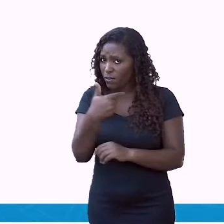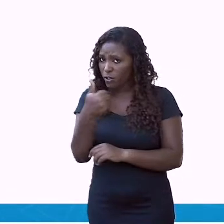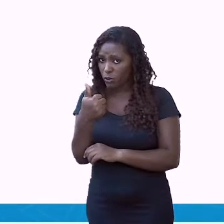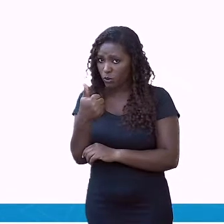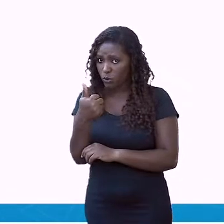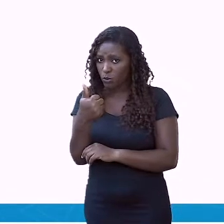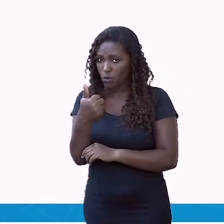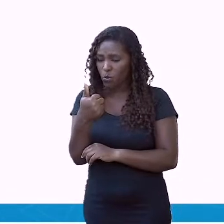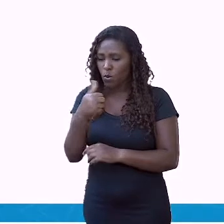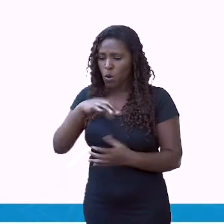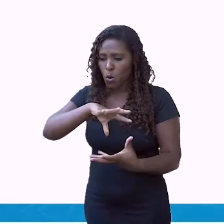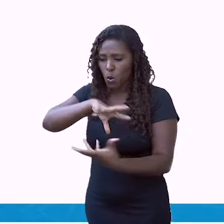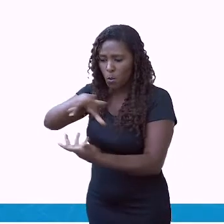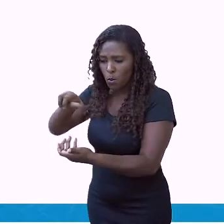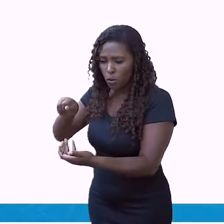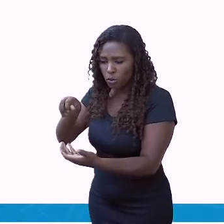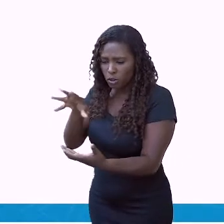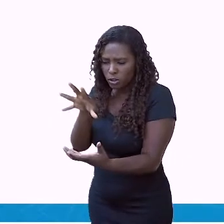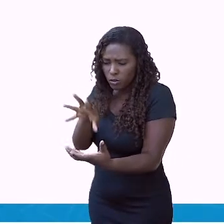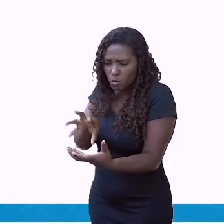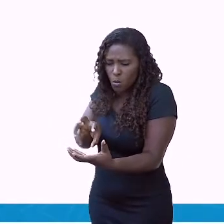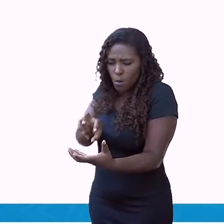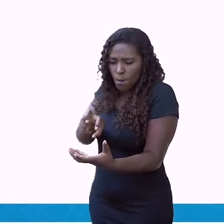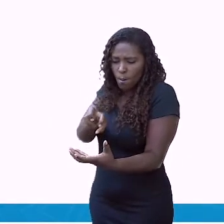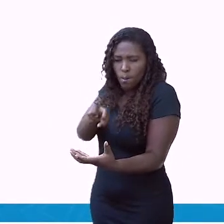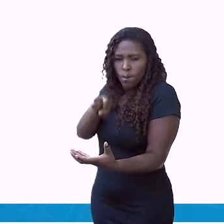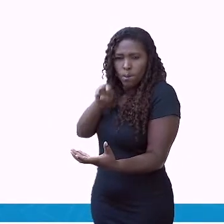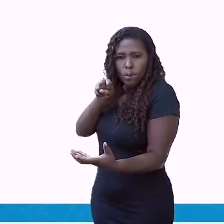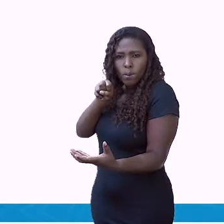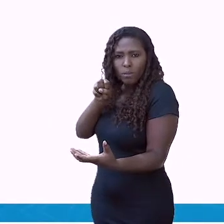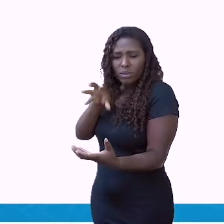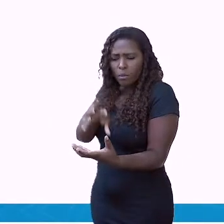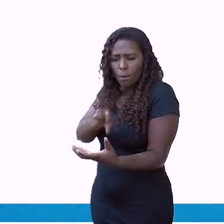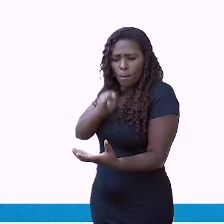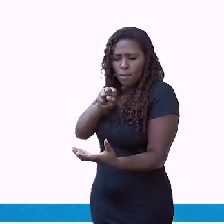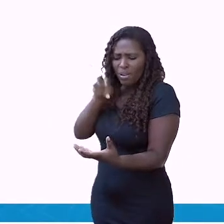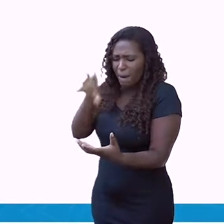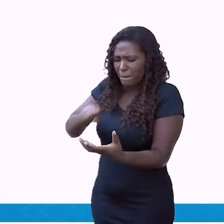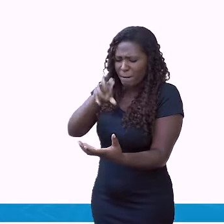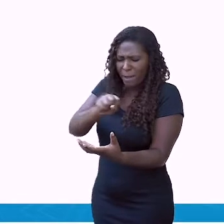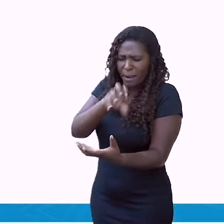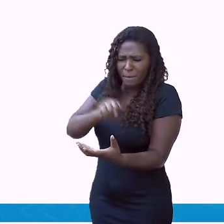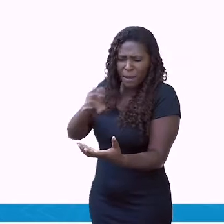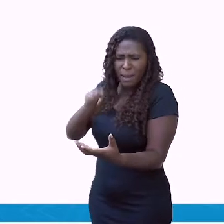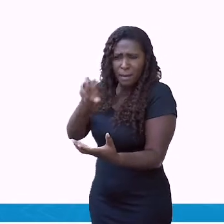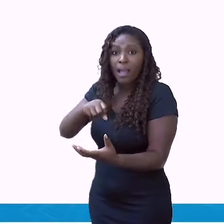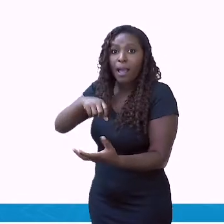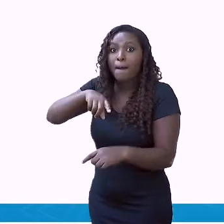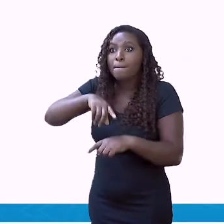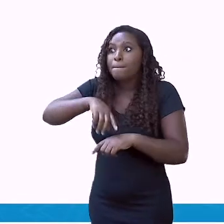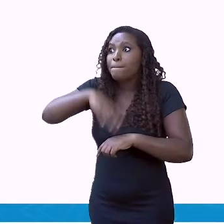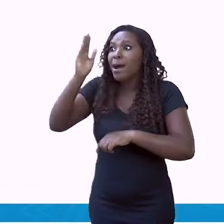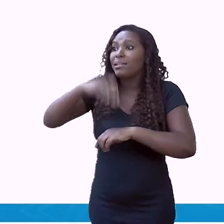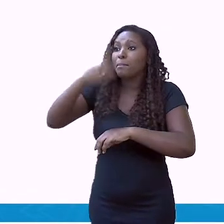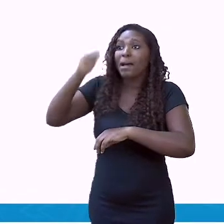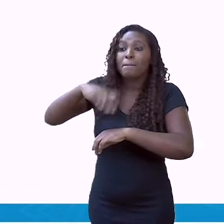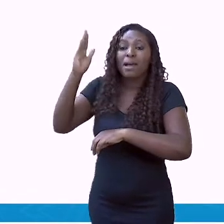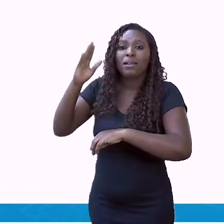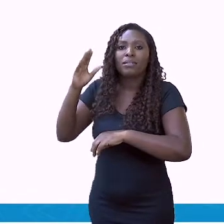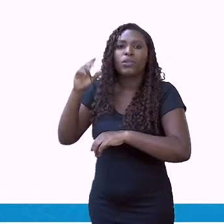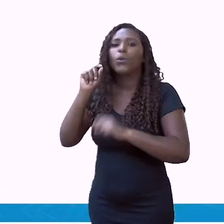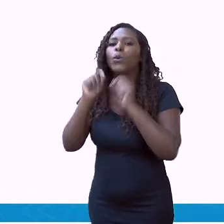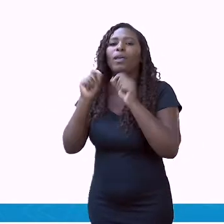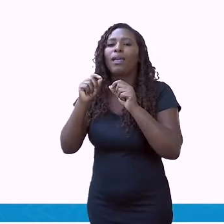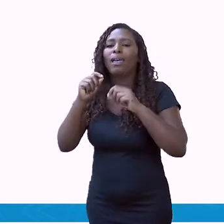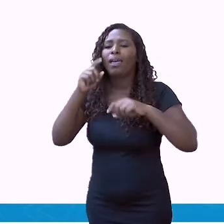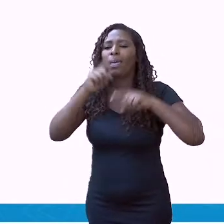Lembra da musiquinha? Um elefante incomoda muito, então a população cresce, incomoda cada vez mais